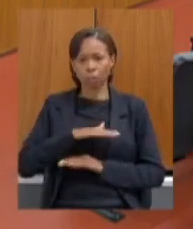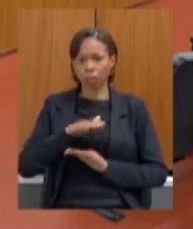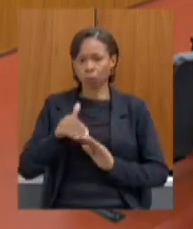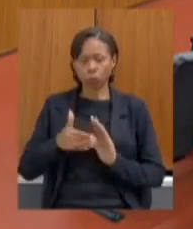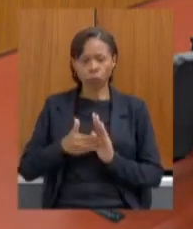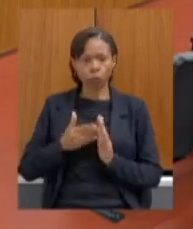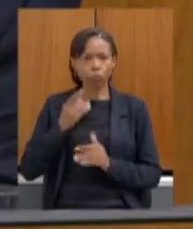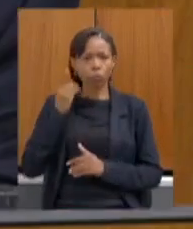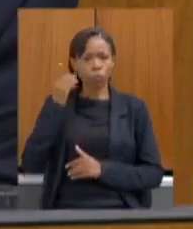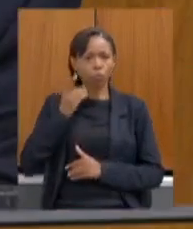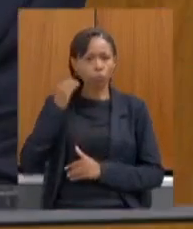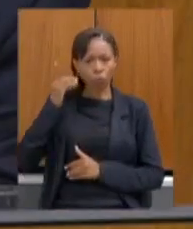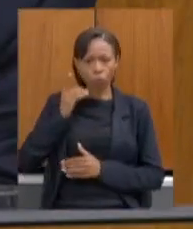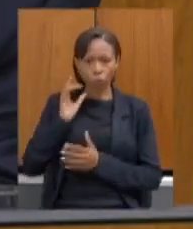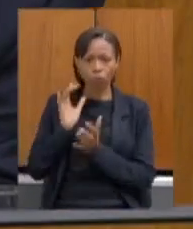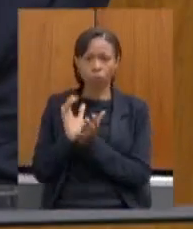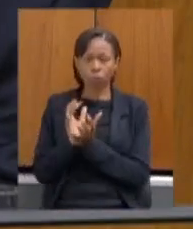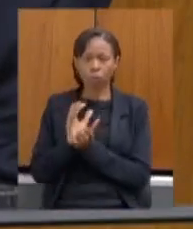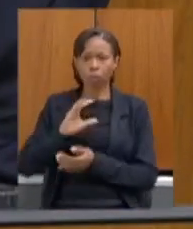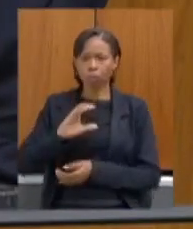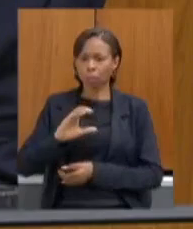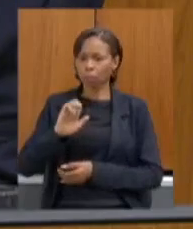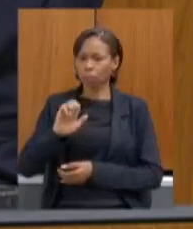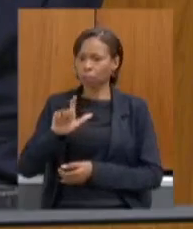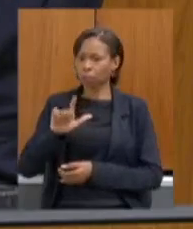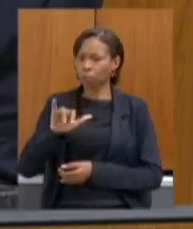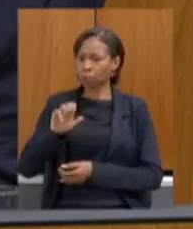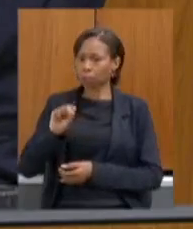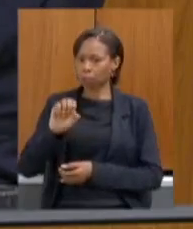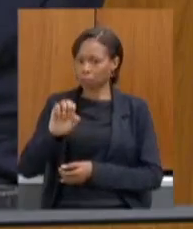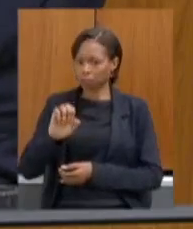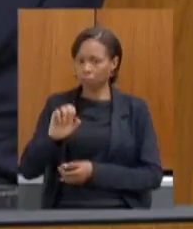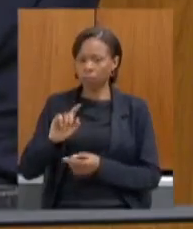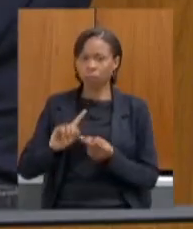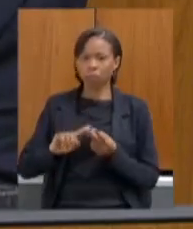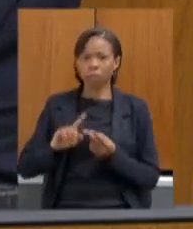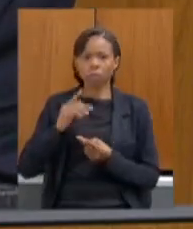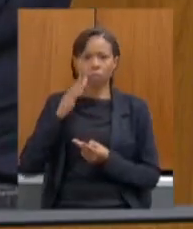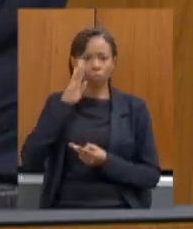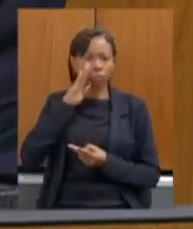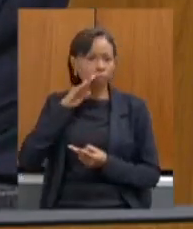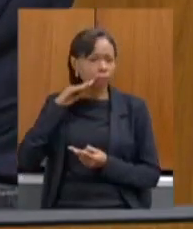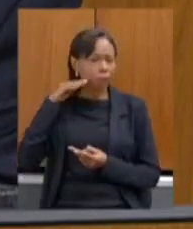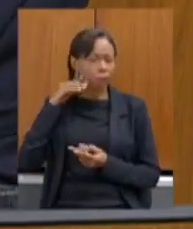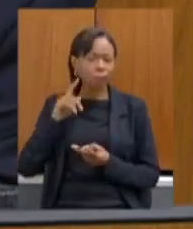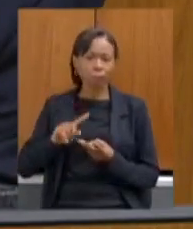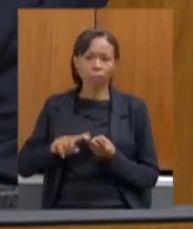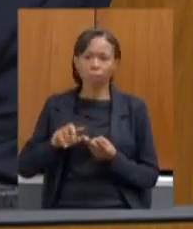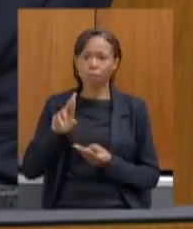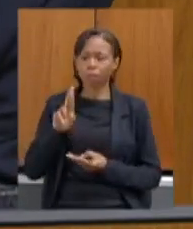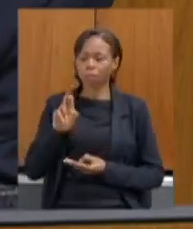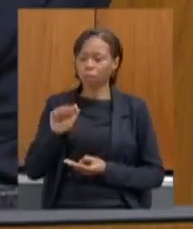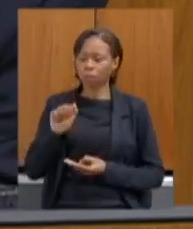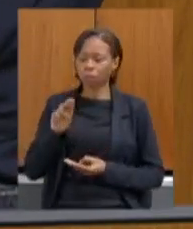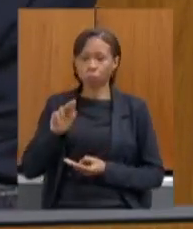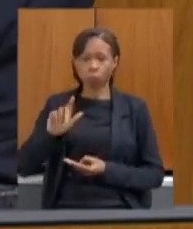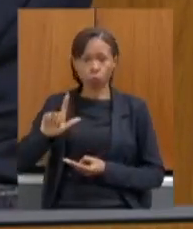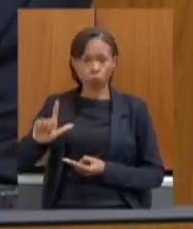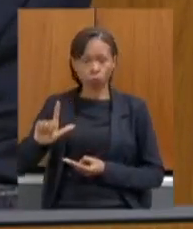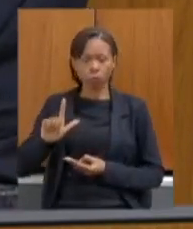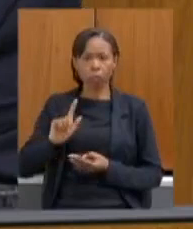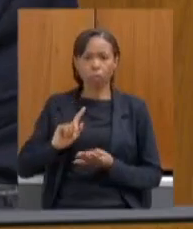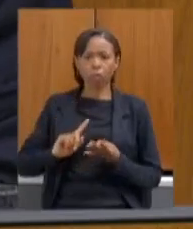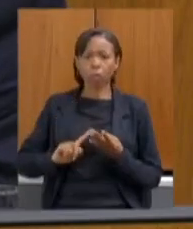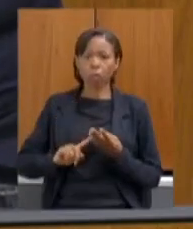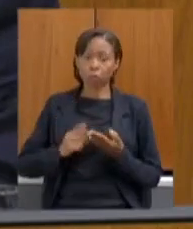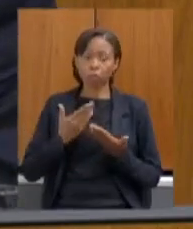a nossa deputada Selize, a Beatriz, ao nosso líder Raul, saudar o